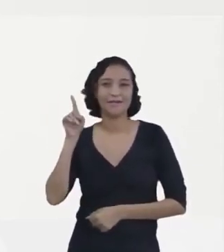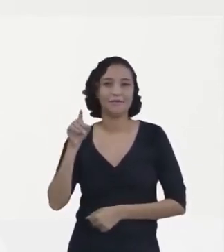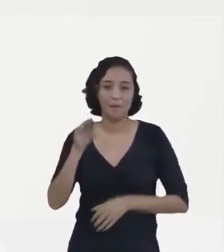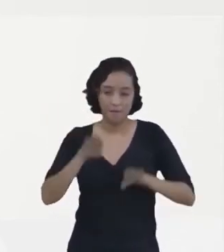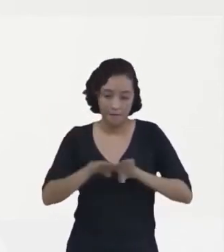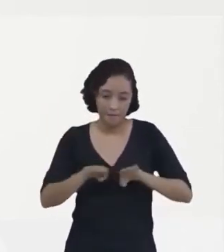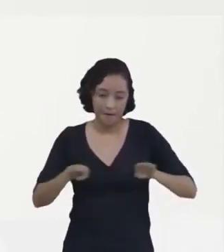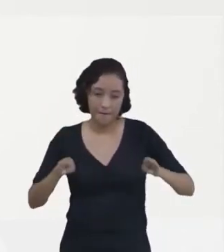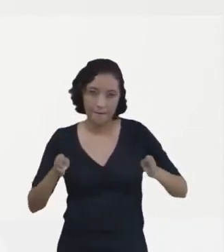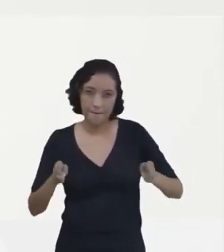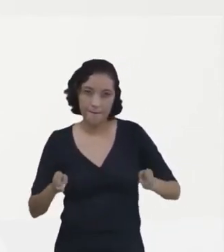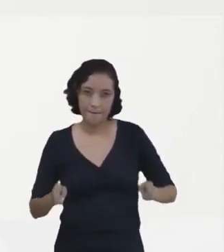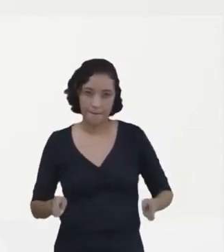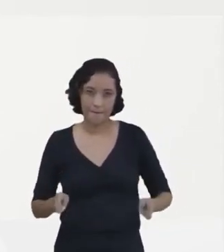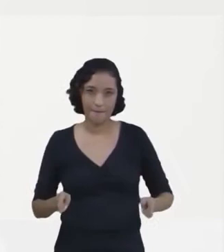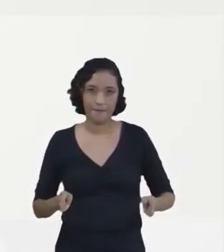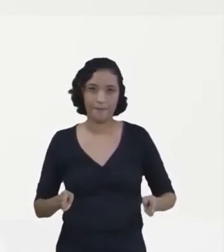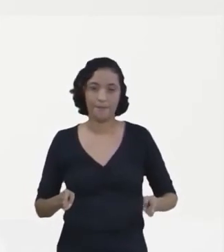mesa. Então, ele